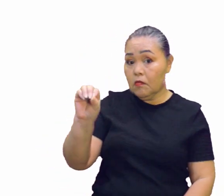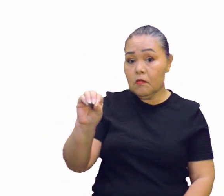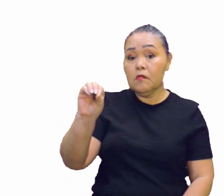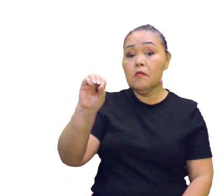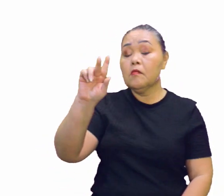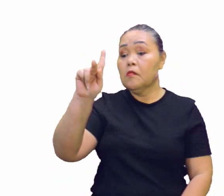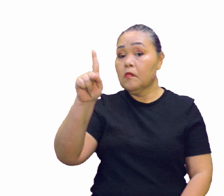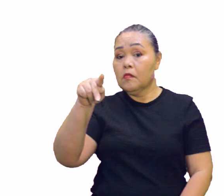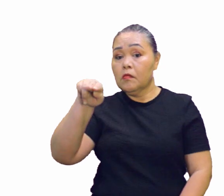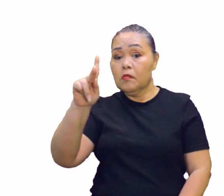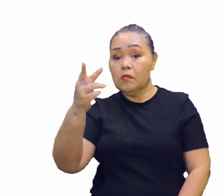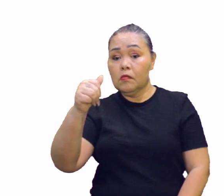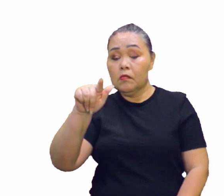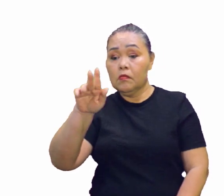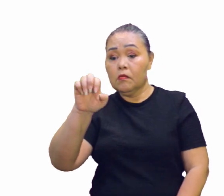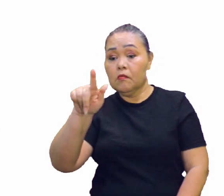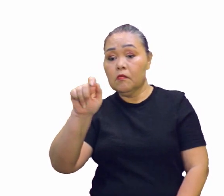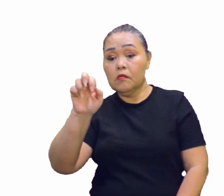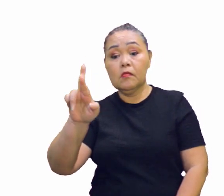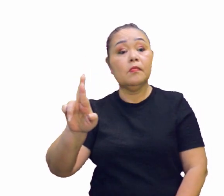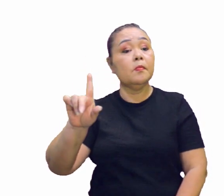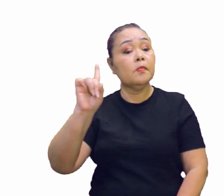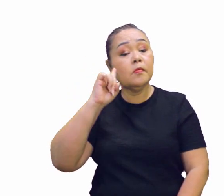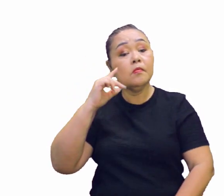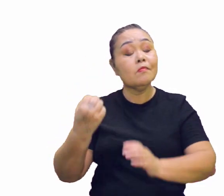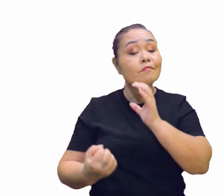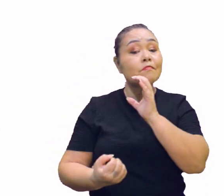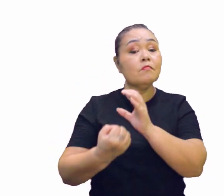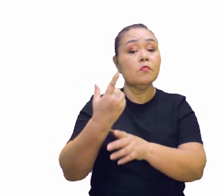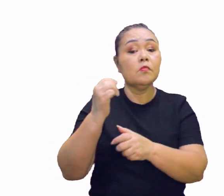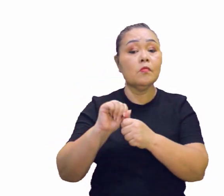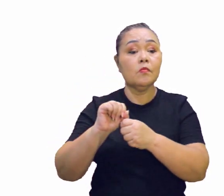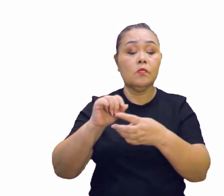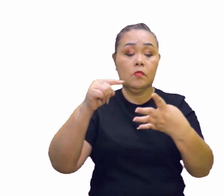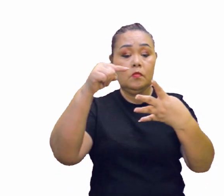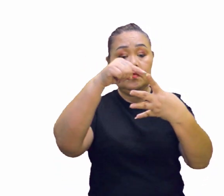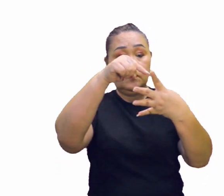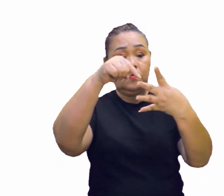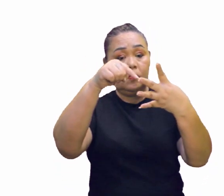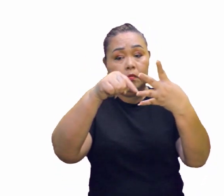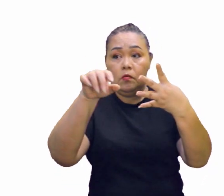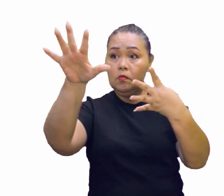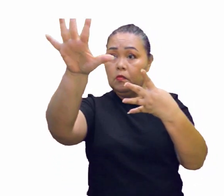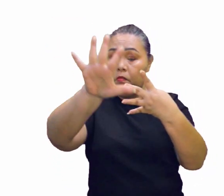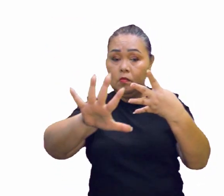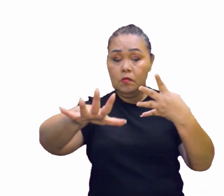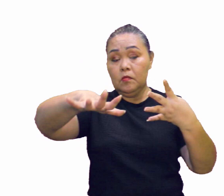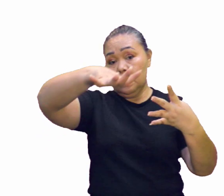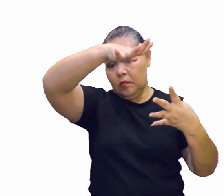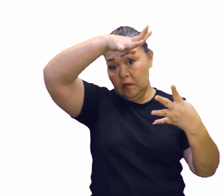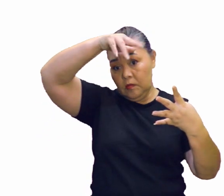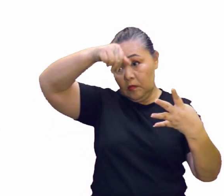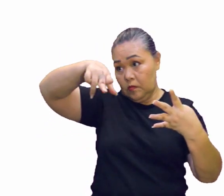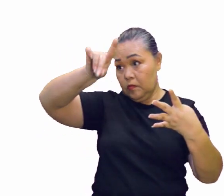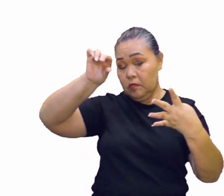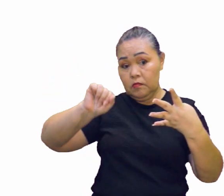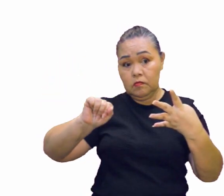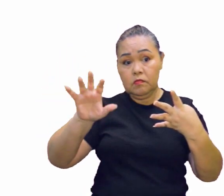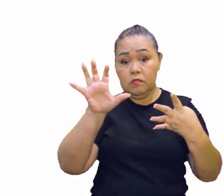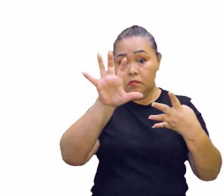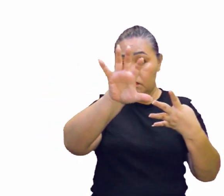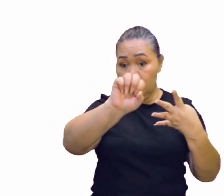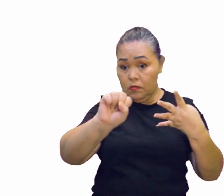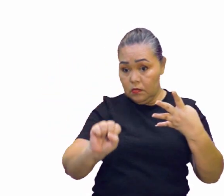ele criou, através dessa regionalização, foi criado 4 áreas: a Amazônia, Nordeste e